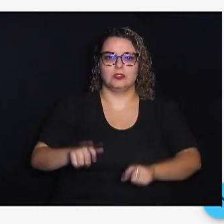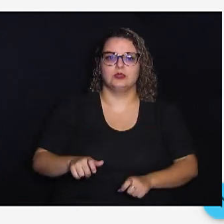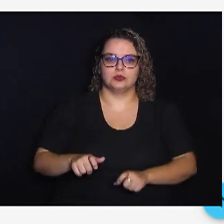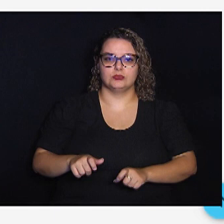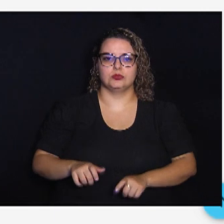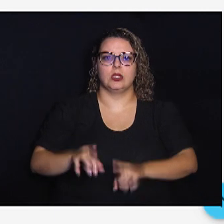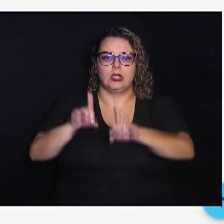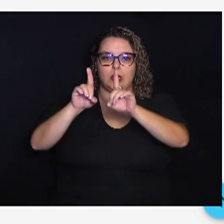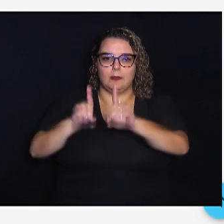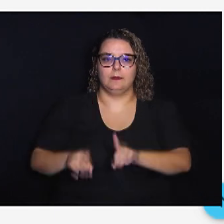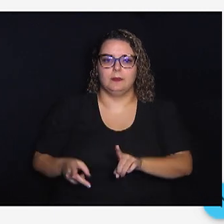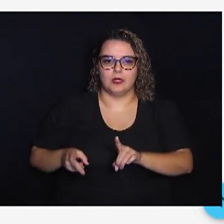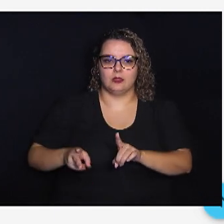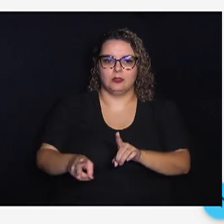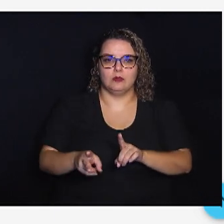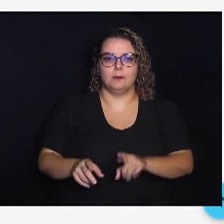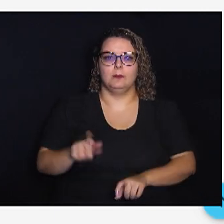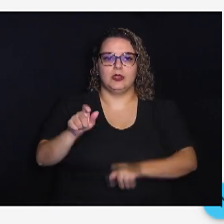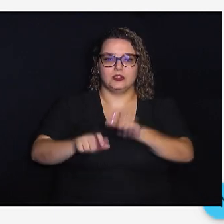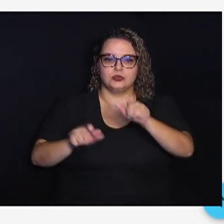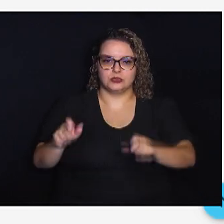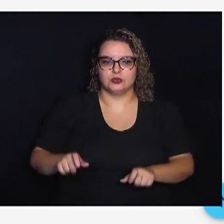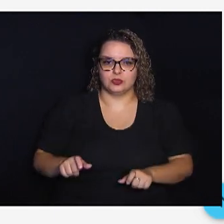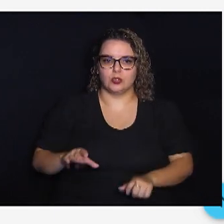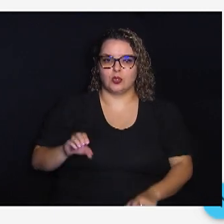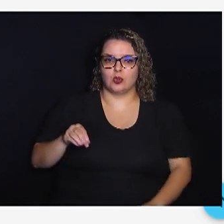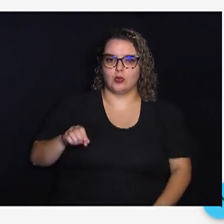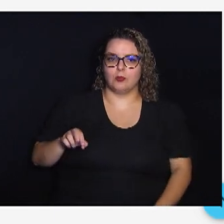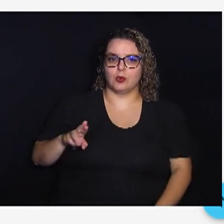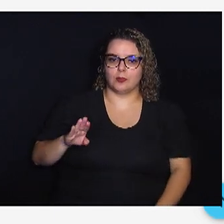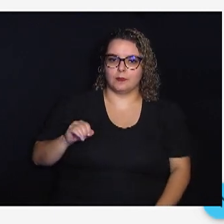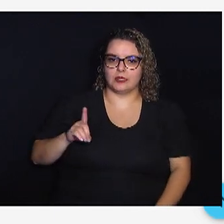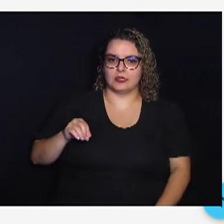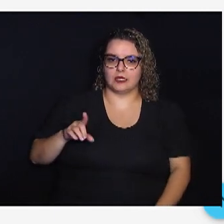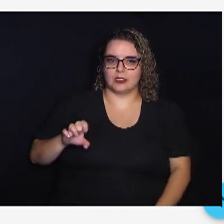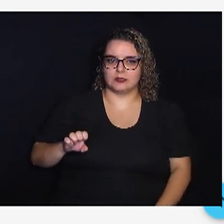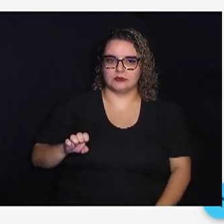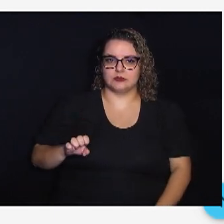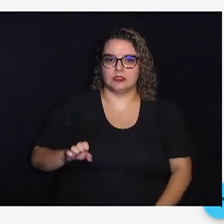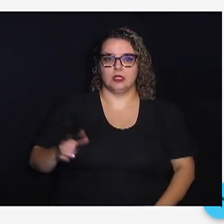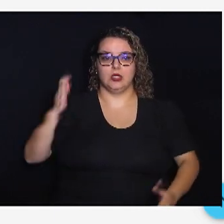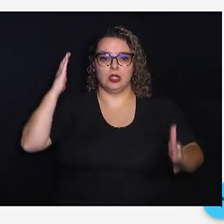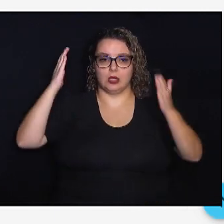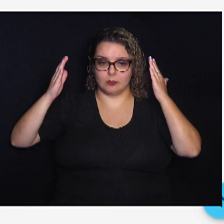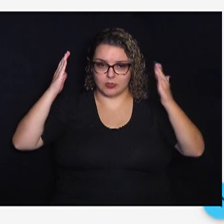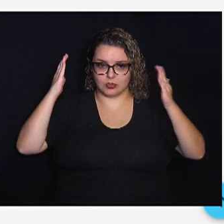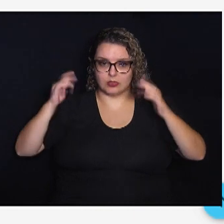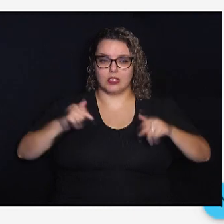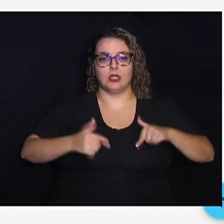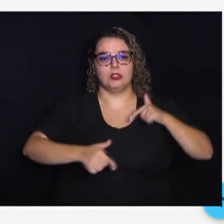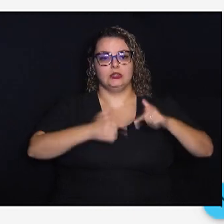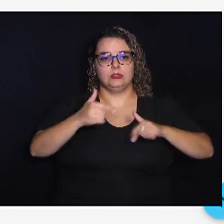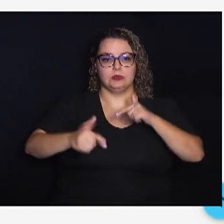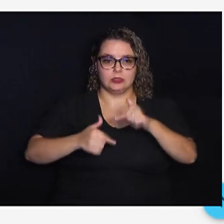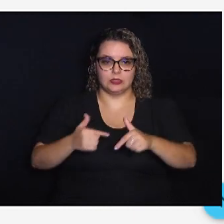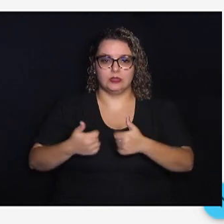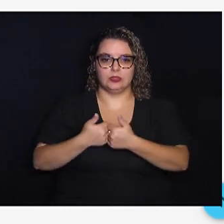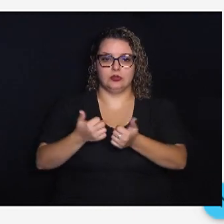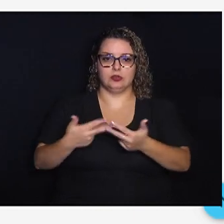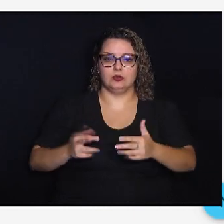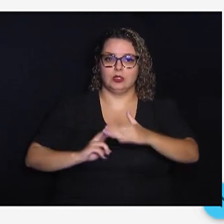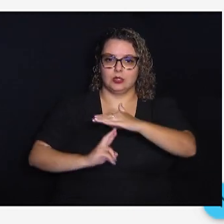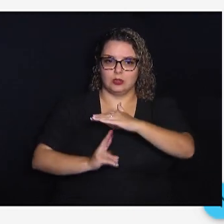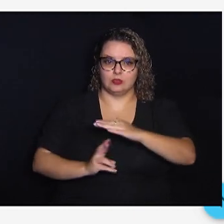com deficiência permanente, pessoas com comorbidades, caminhoneiros, trabalhadores do transporte